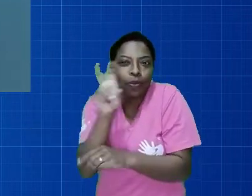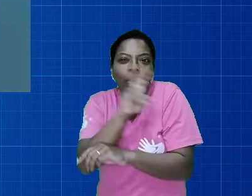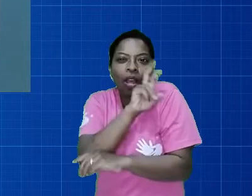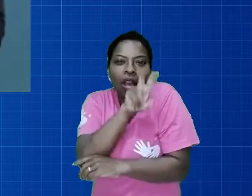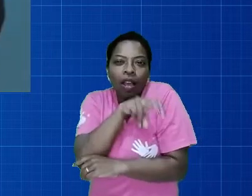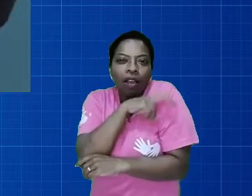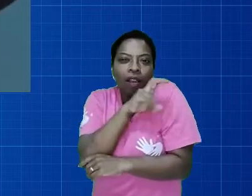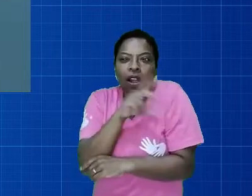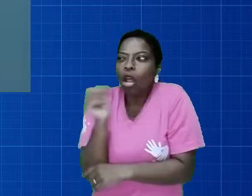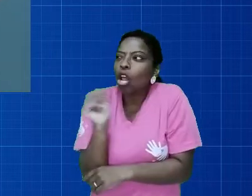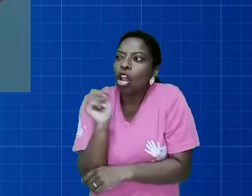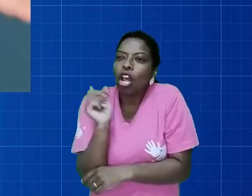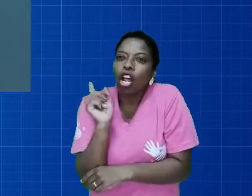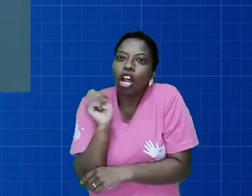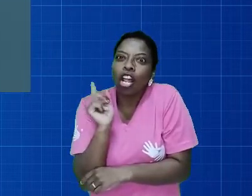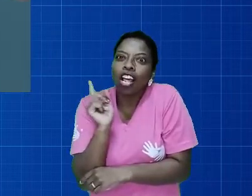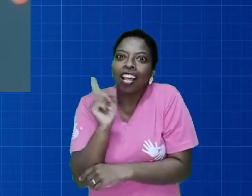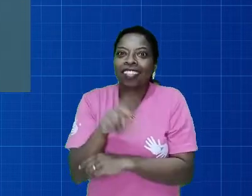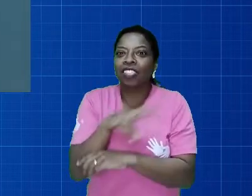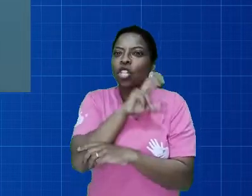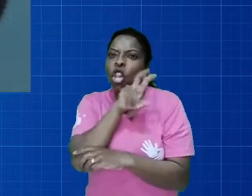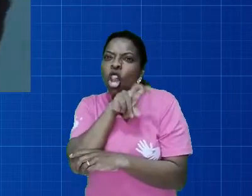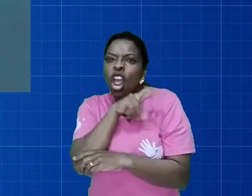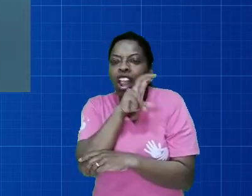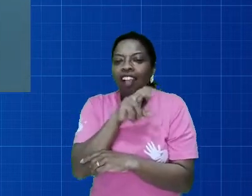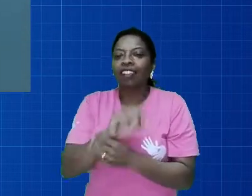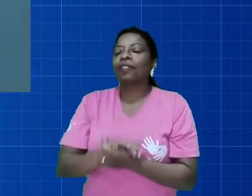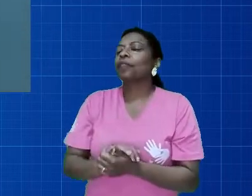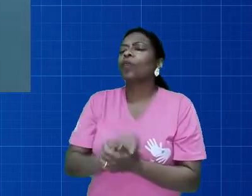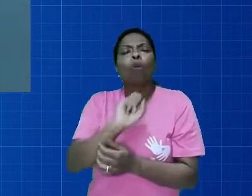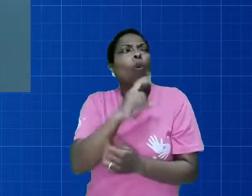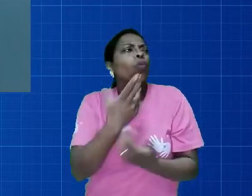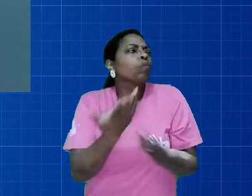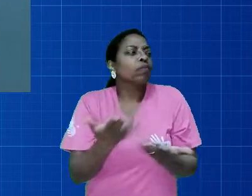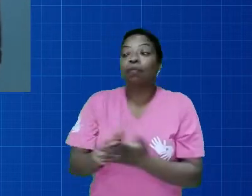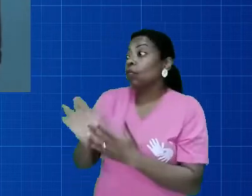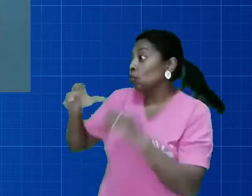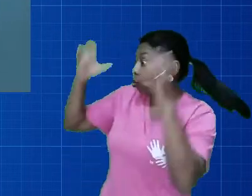Ou também, o que, que pode ser mais, professora? Só o som da chuva.